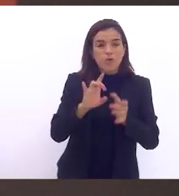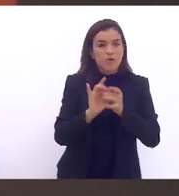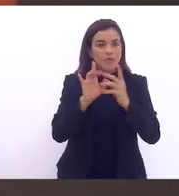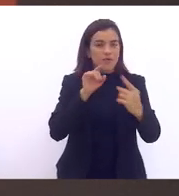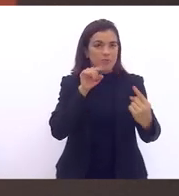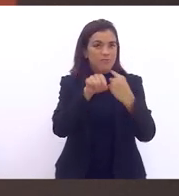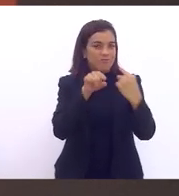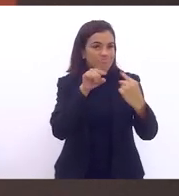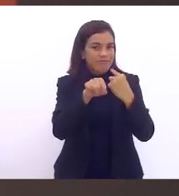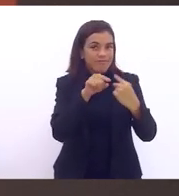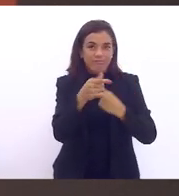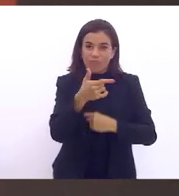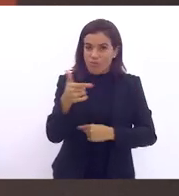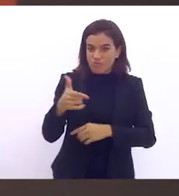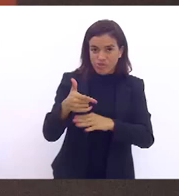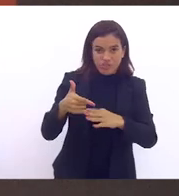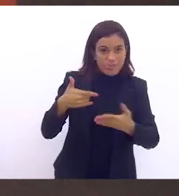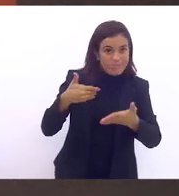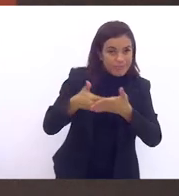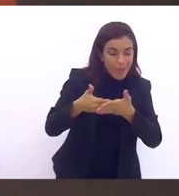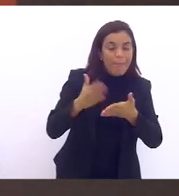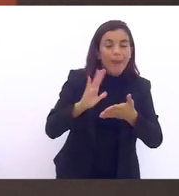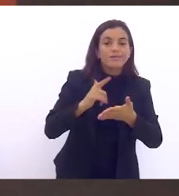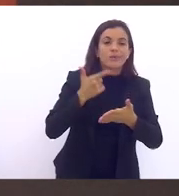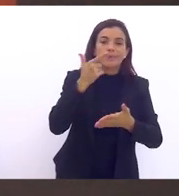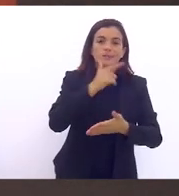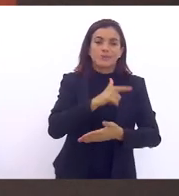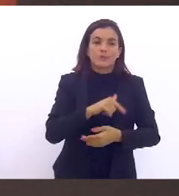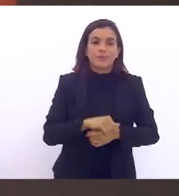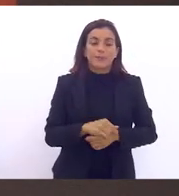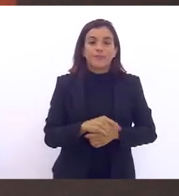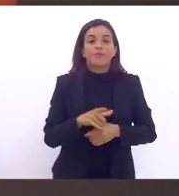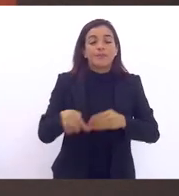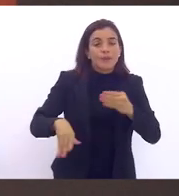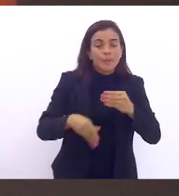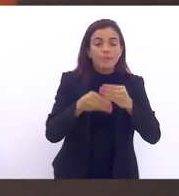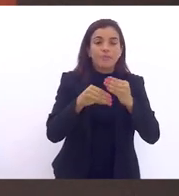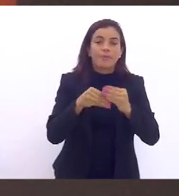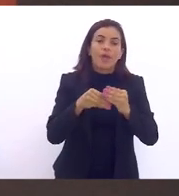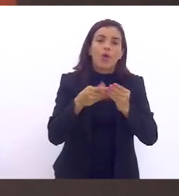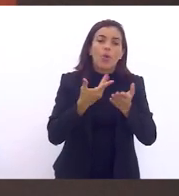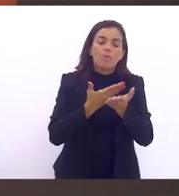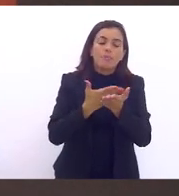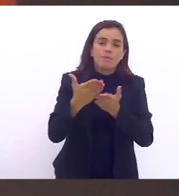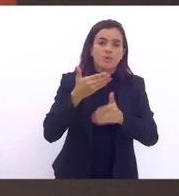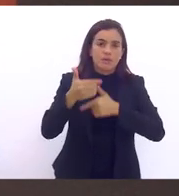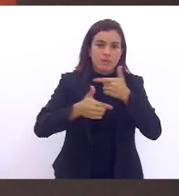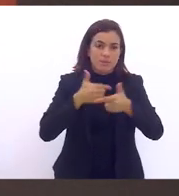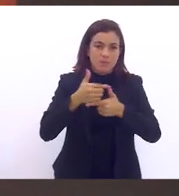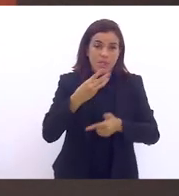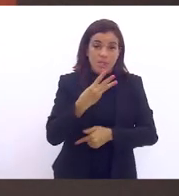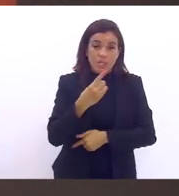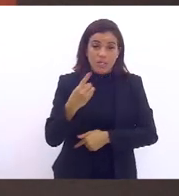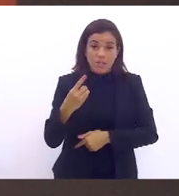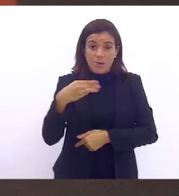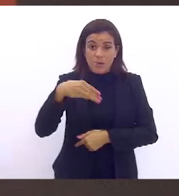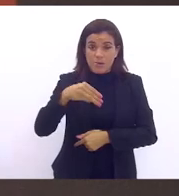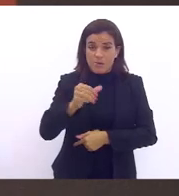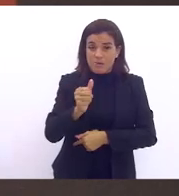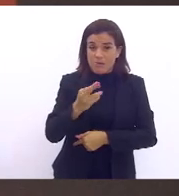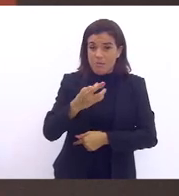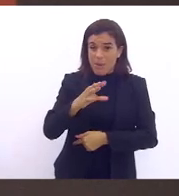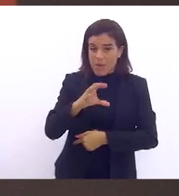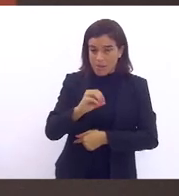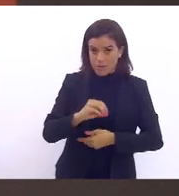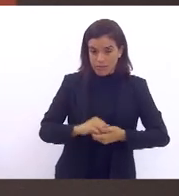regulação e foi feita essa regulação ah em janeiro tivemos aditivo e começamos a operar em março eh dia 31 de Março então em março tivemos um dia de